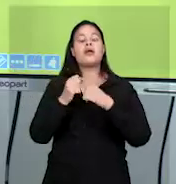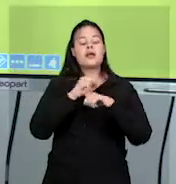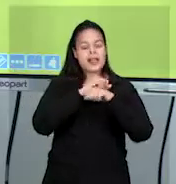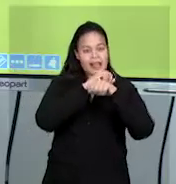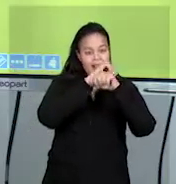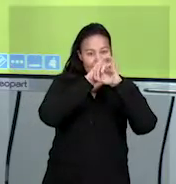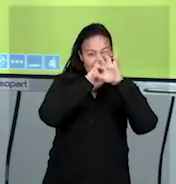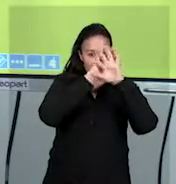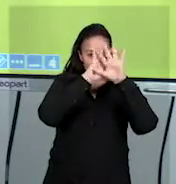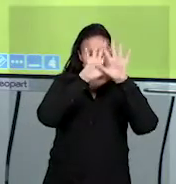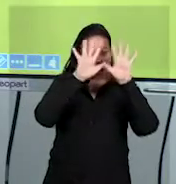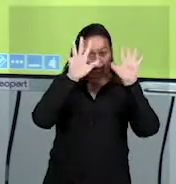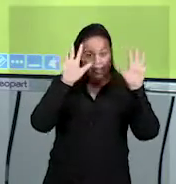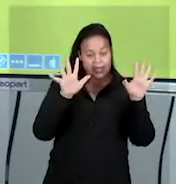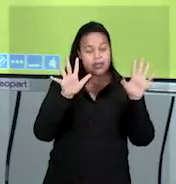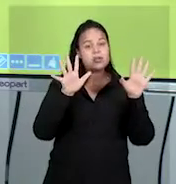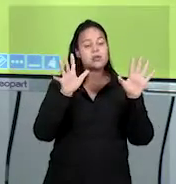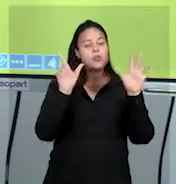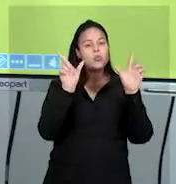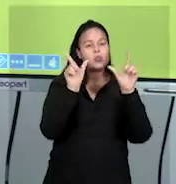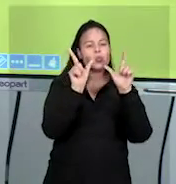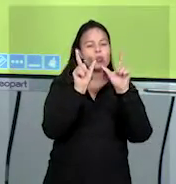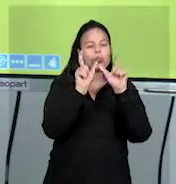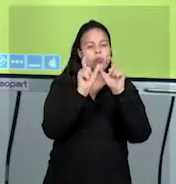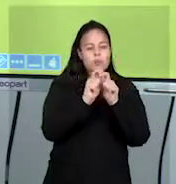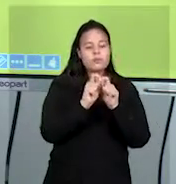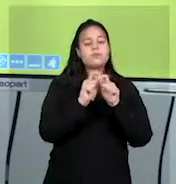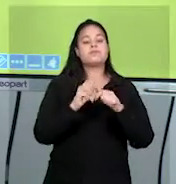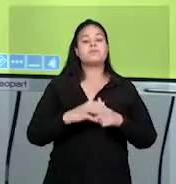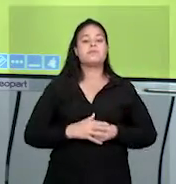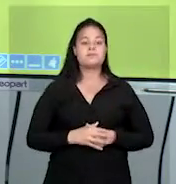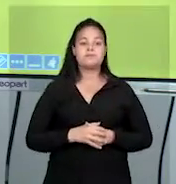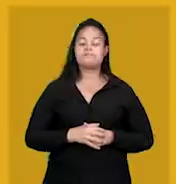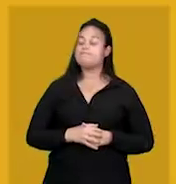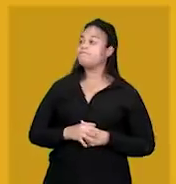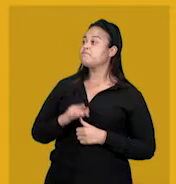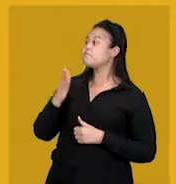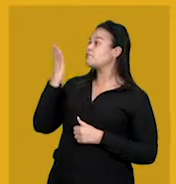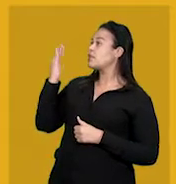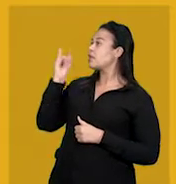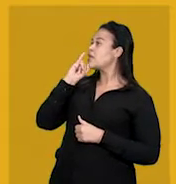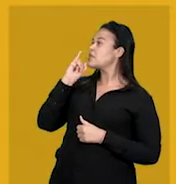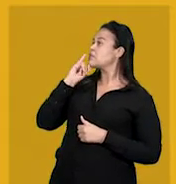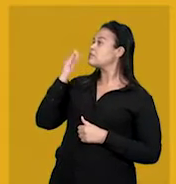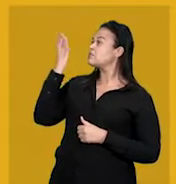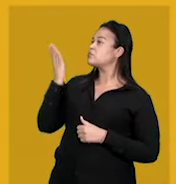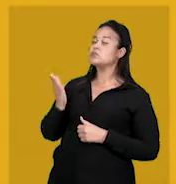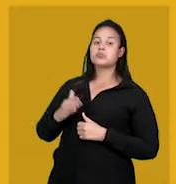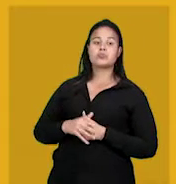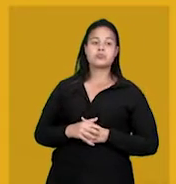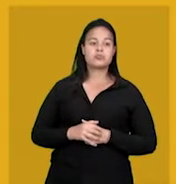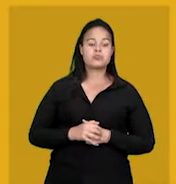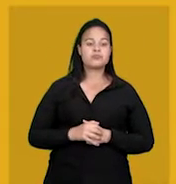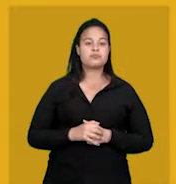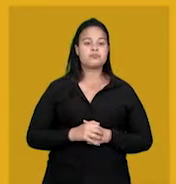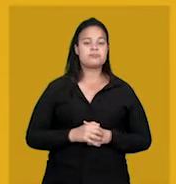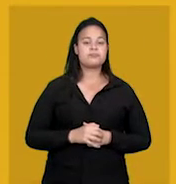que ela for, menor a quantidade daquela informação. Então, nesse mapa aqui, por exemplo, que eu ocultei